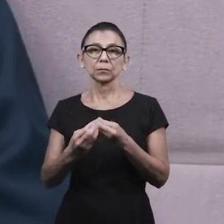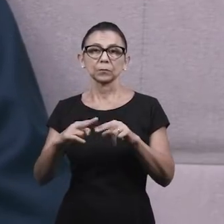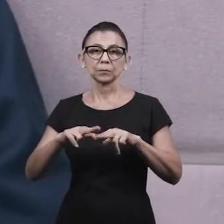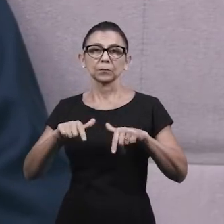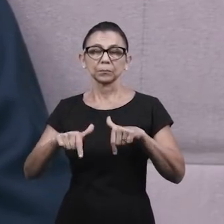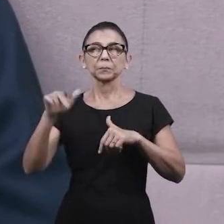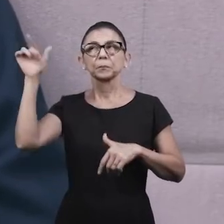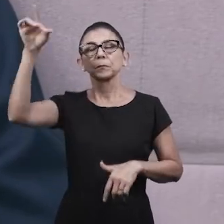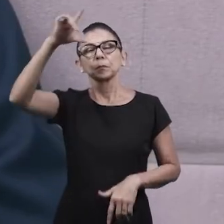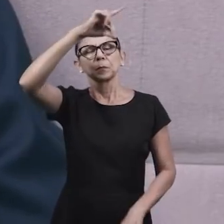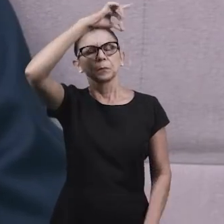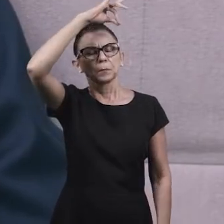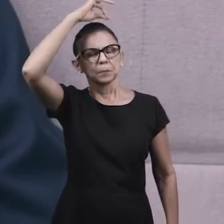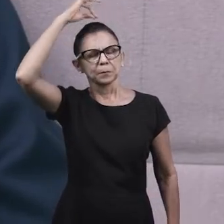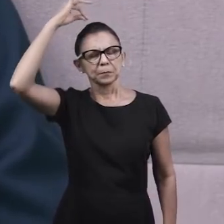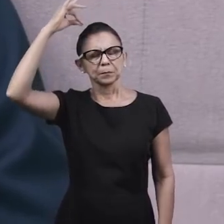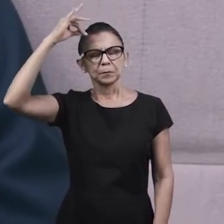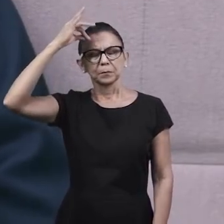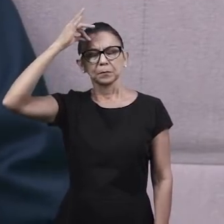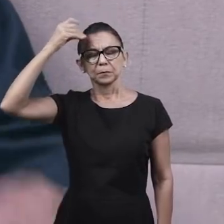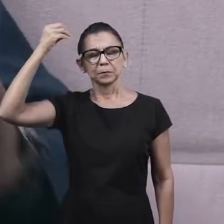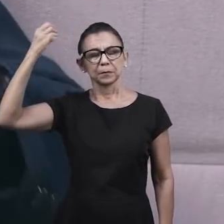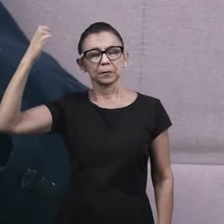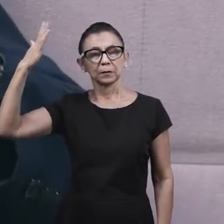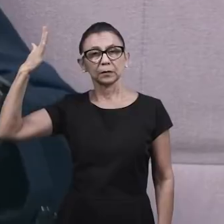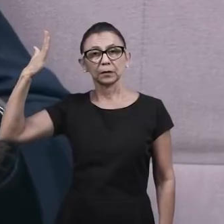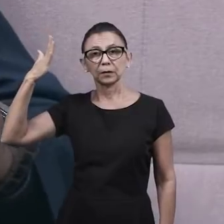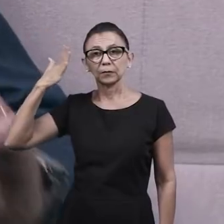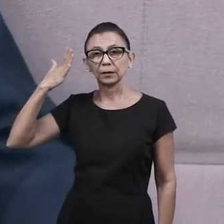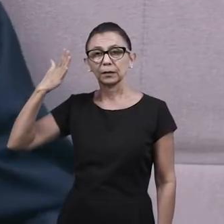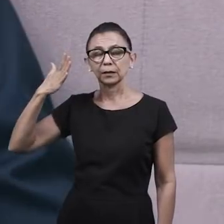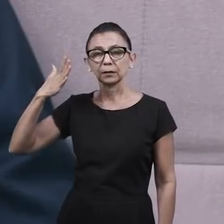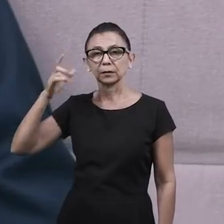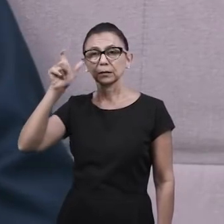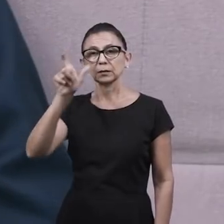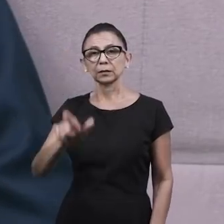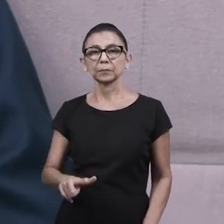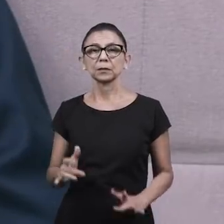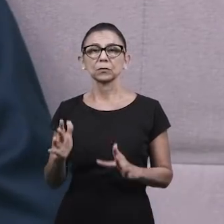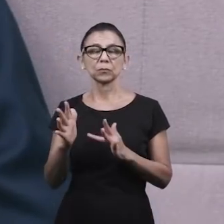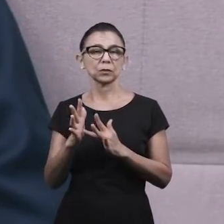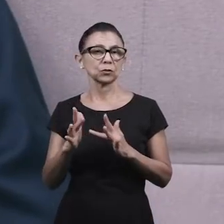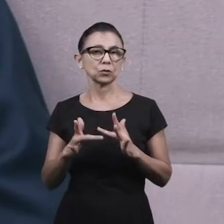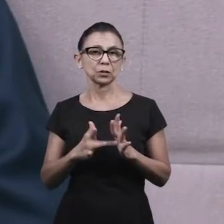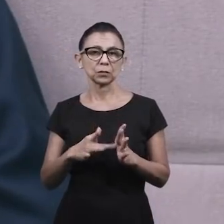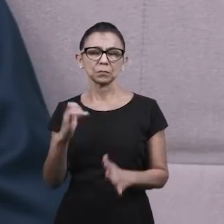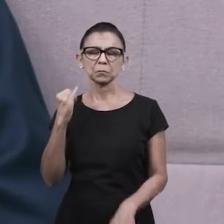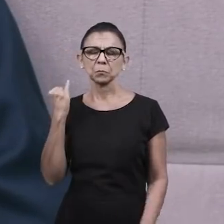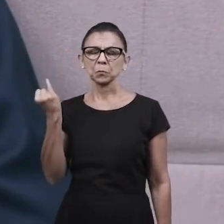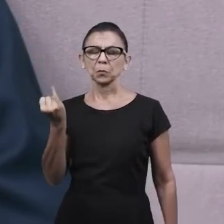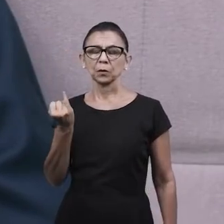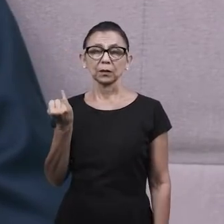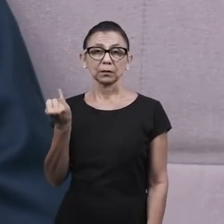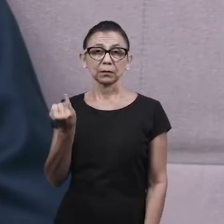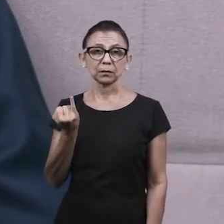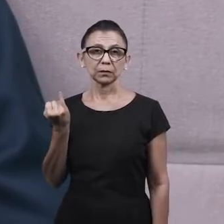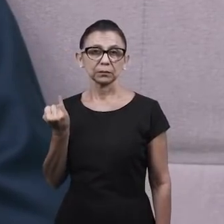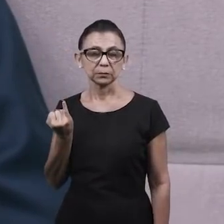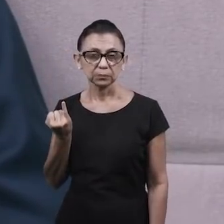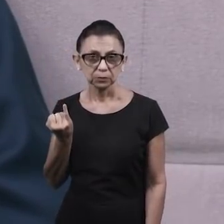primordial que cada um de nós estejamos preparados para a volta do